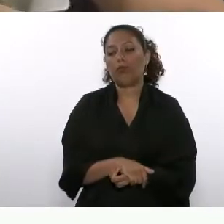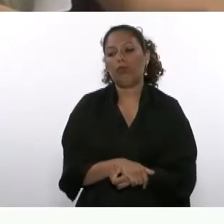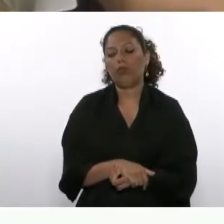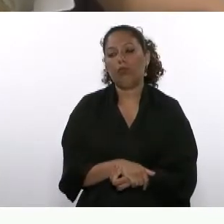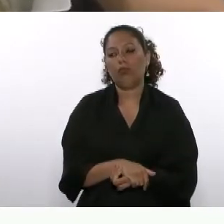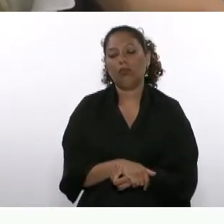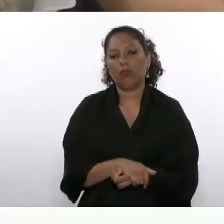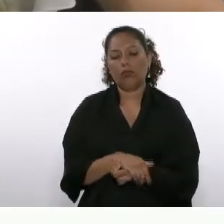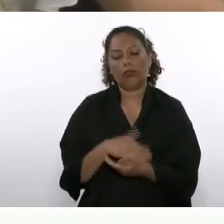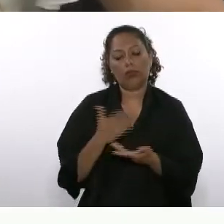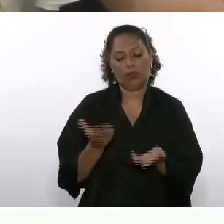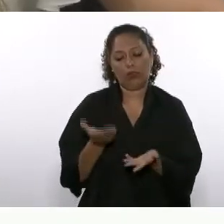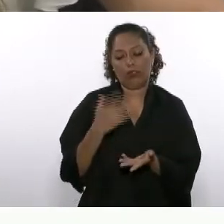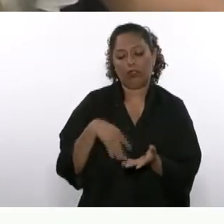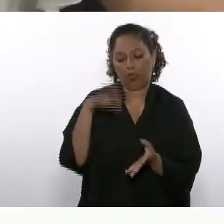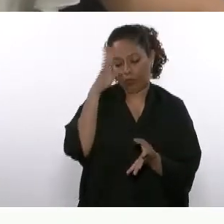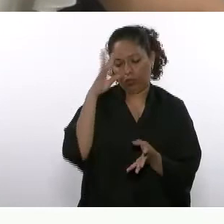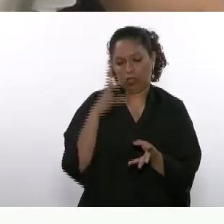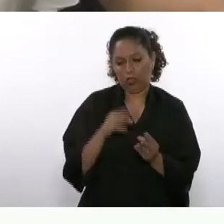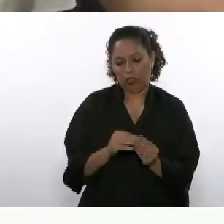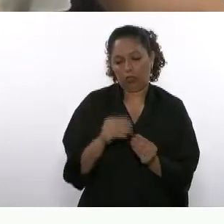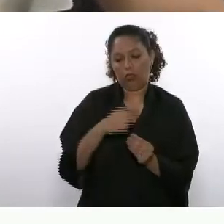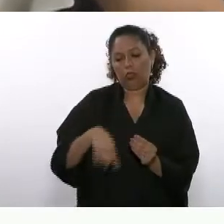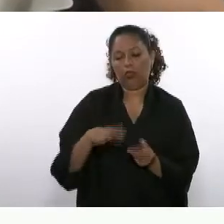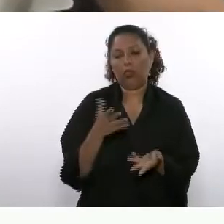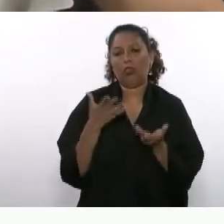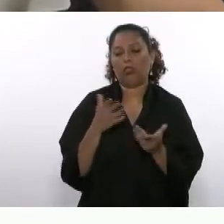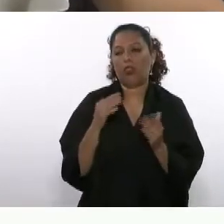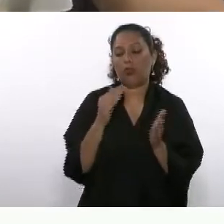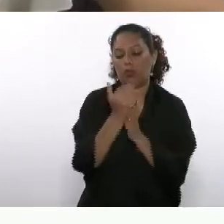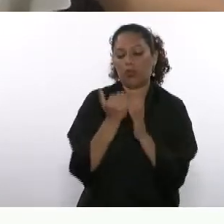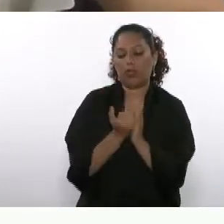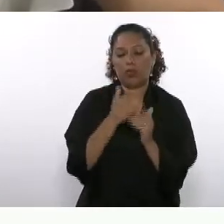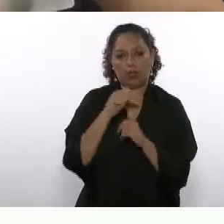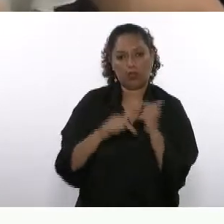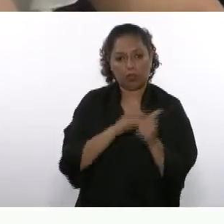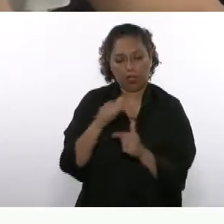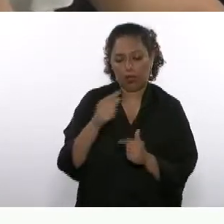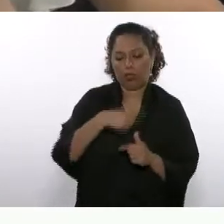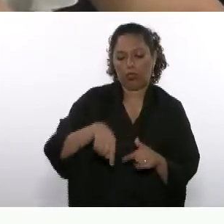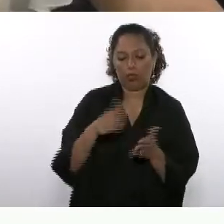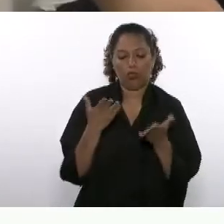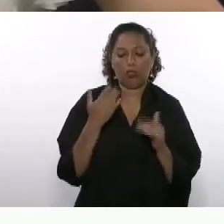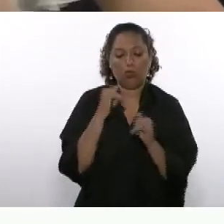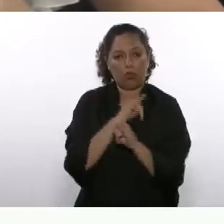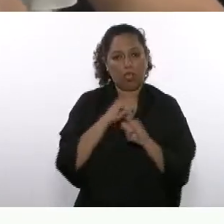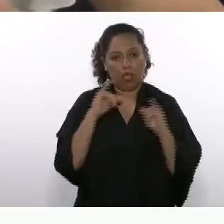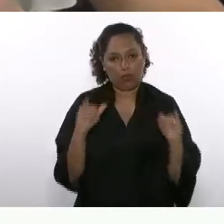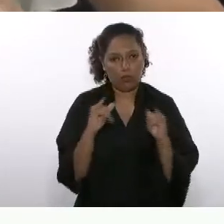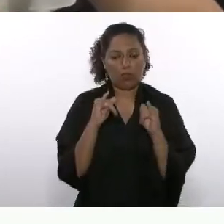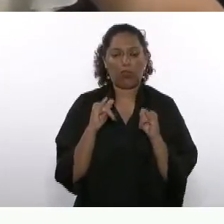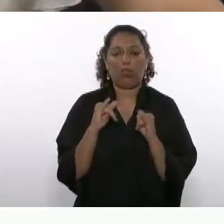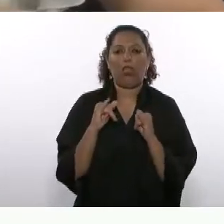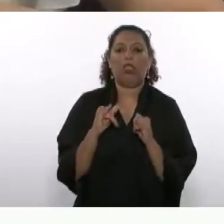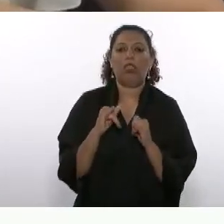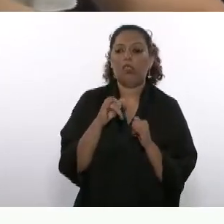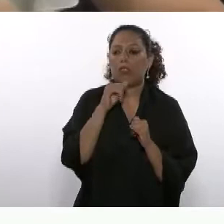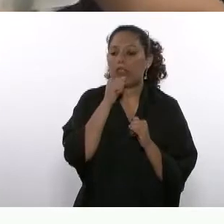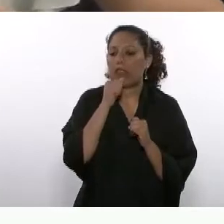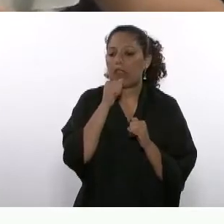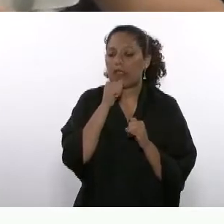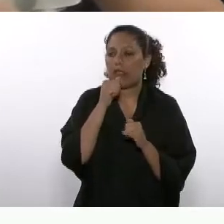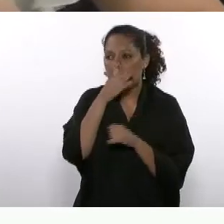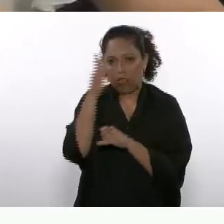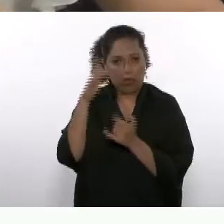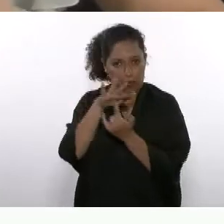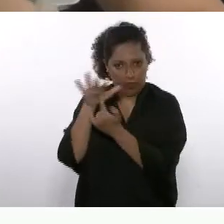Então, a ideia de suplementar esse programa de trabalho é justamente para que a gente possa divulgar. Você participar sem dar